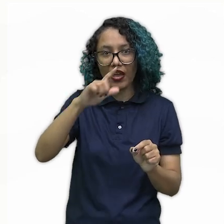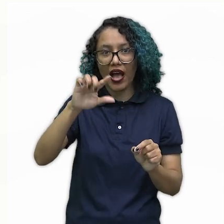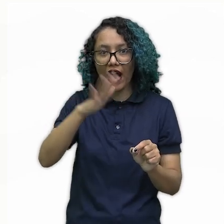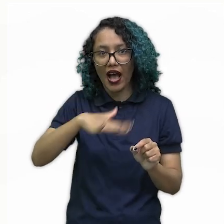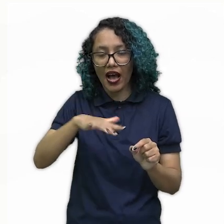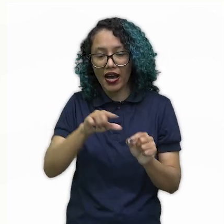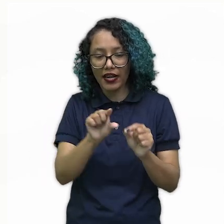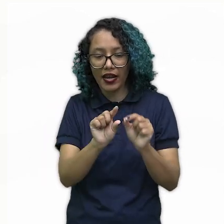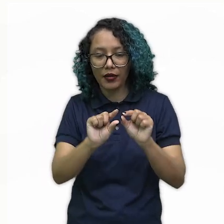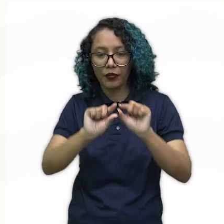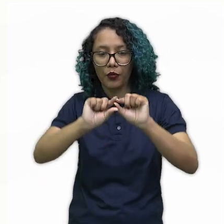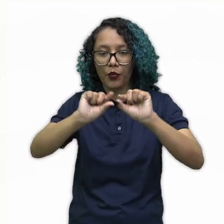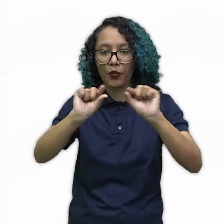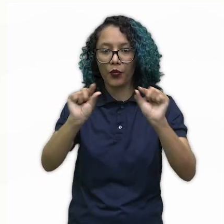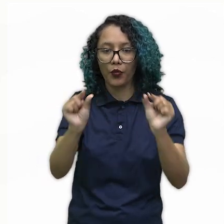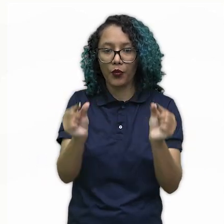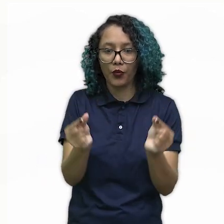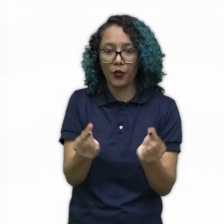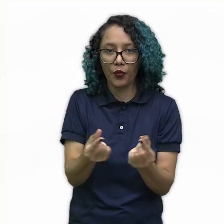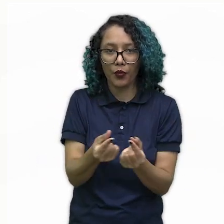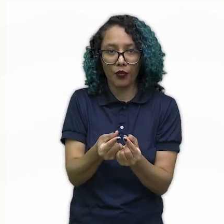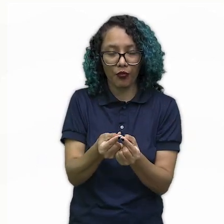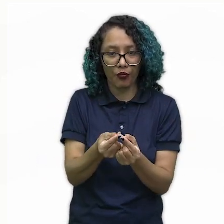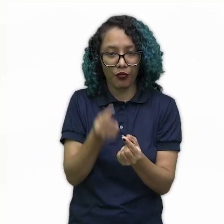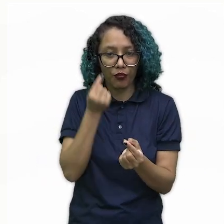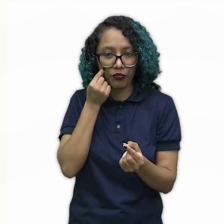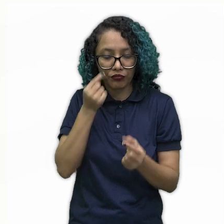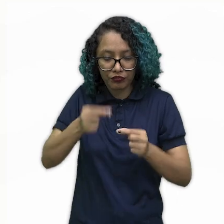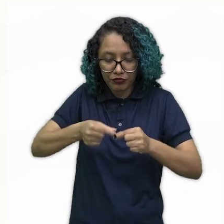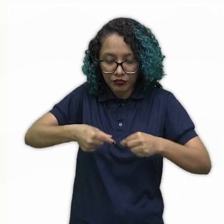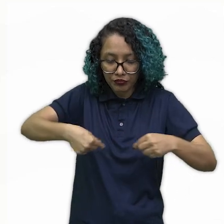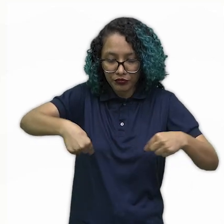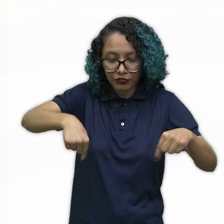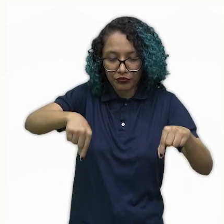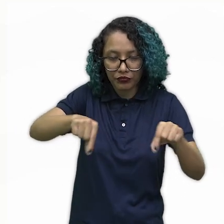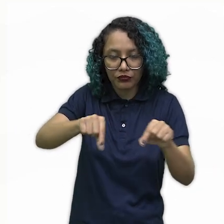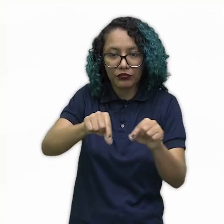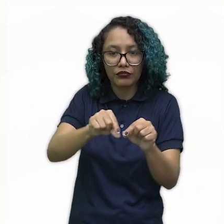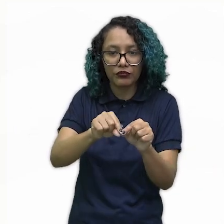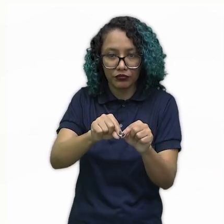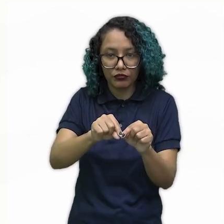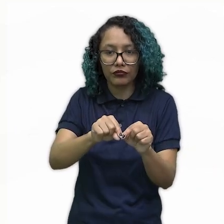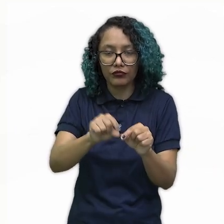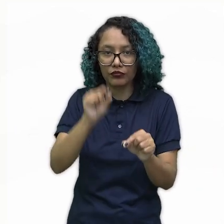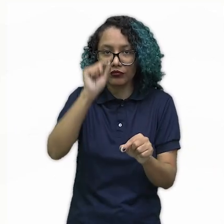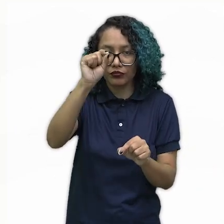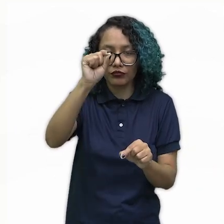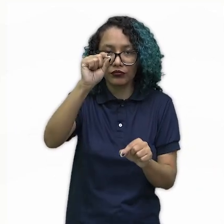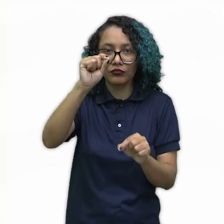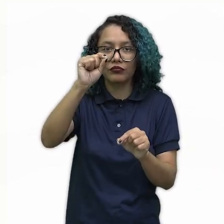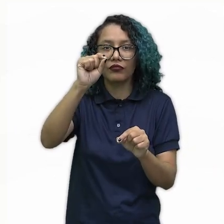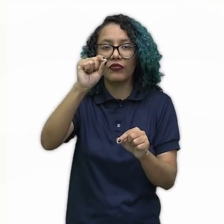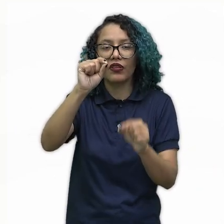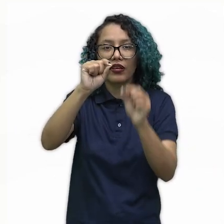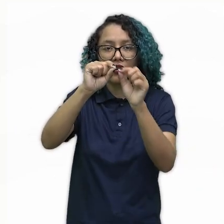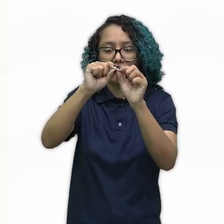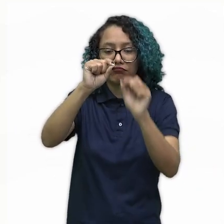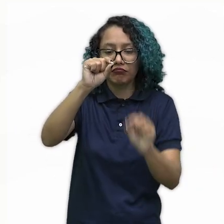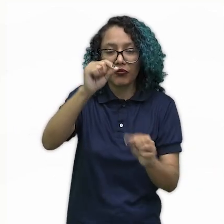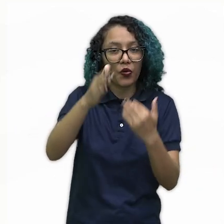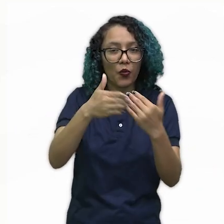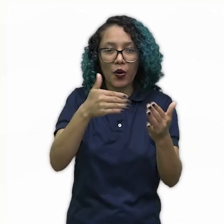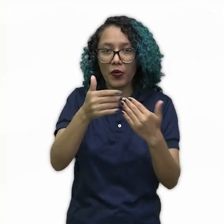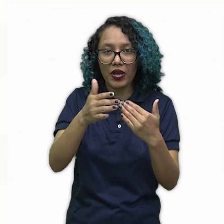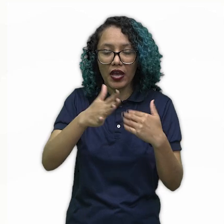base. Tudo bem? Então, saindo do vértice até qualquer parte aqui da